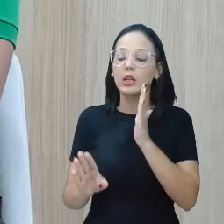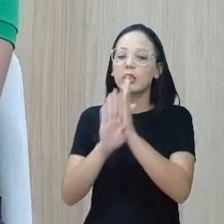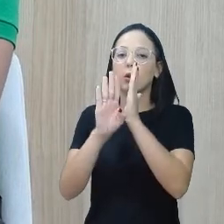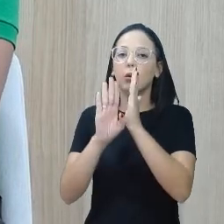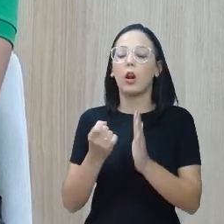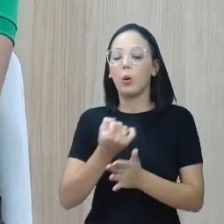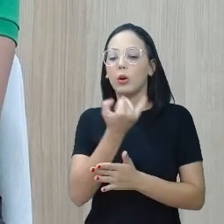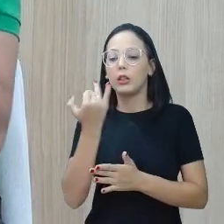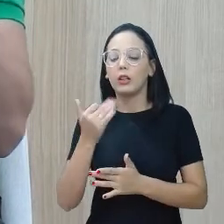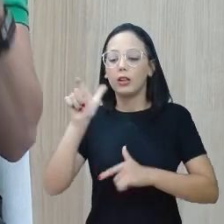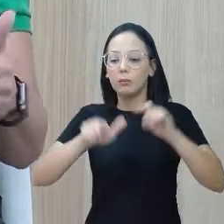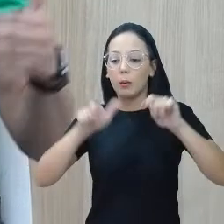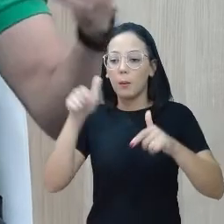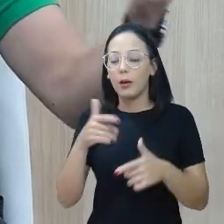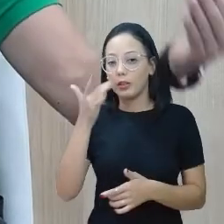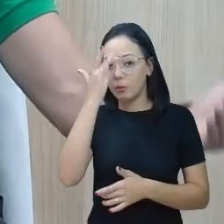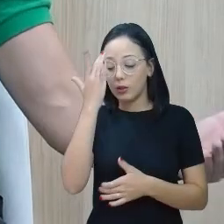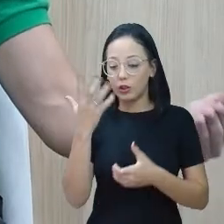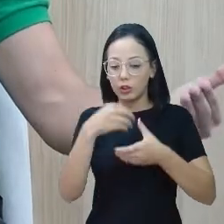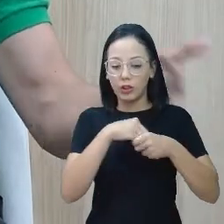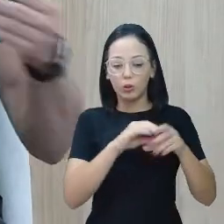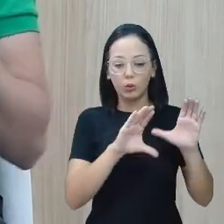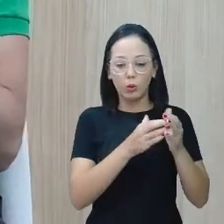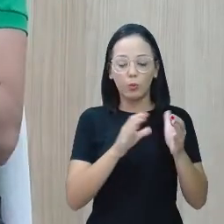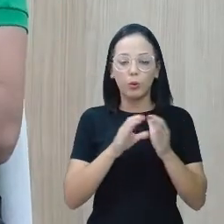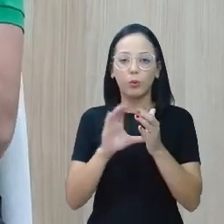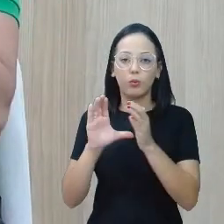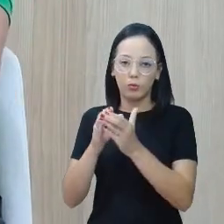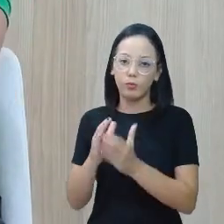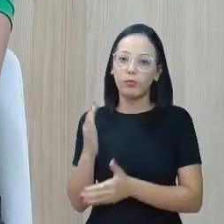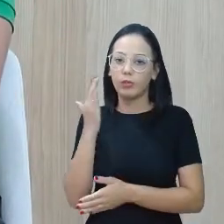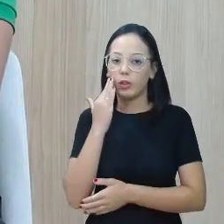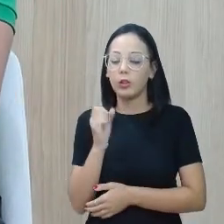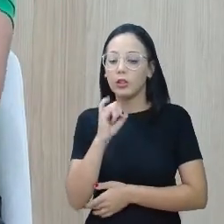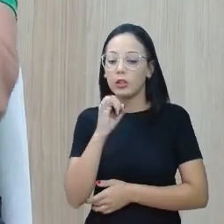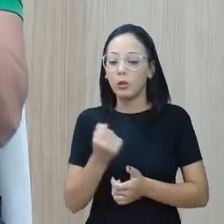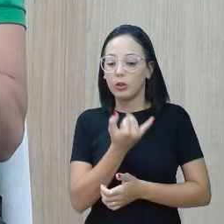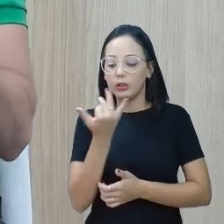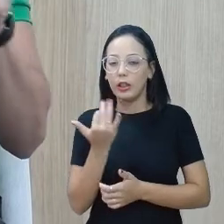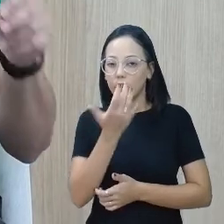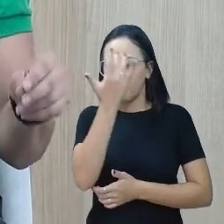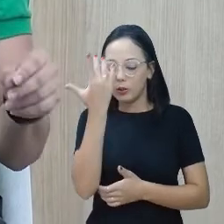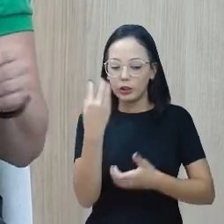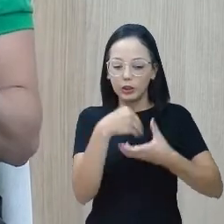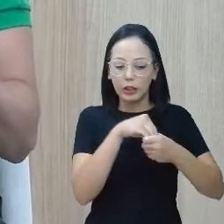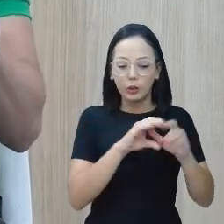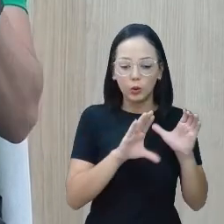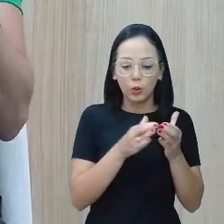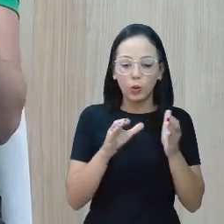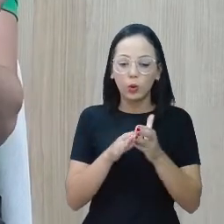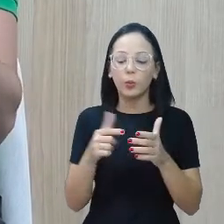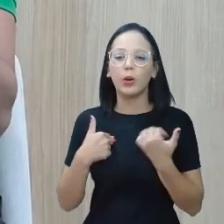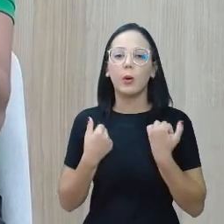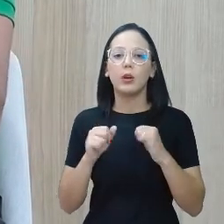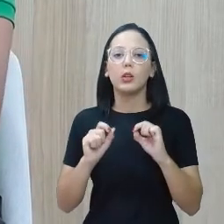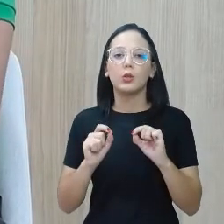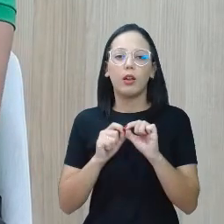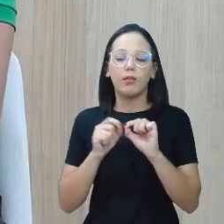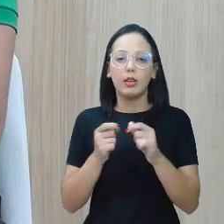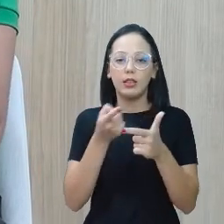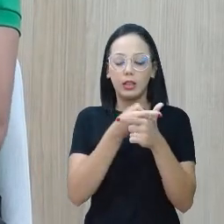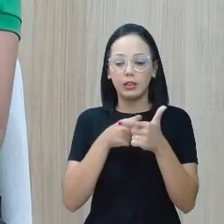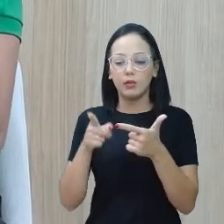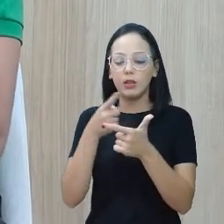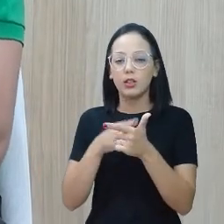a quantidade de pessoas em cada grupo, certo? Então, se é a quantidade de pessoas em cada grupo, eu preciso efetuar essa